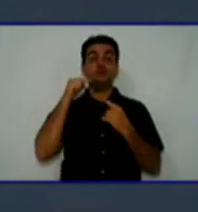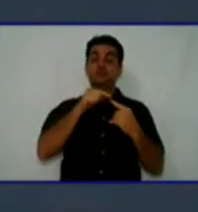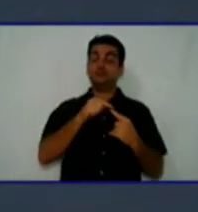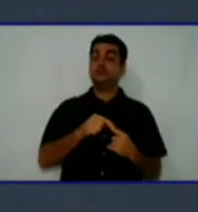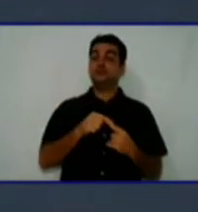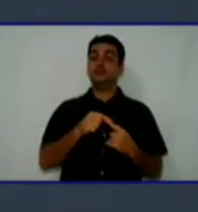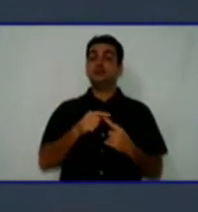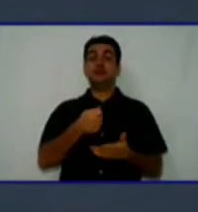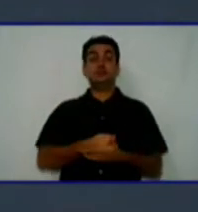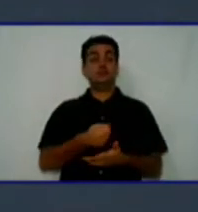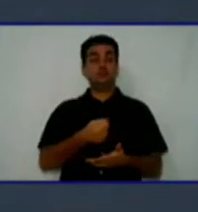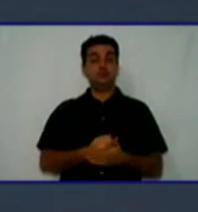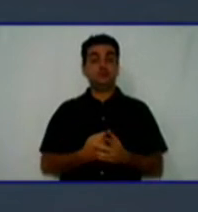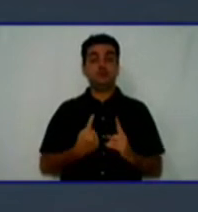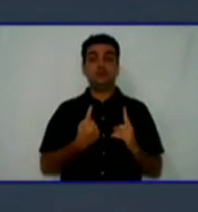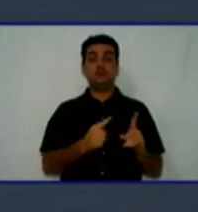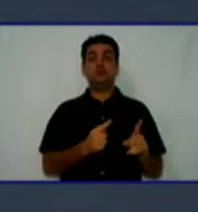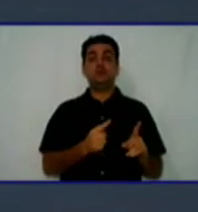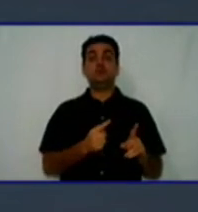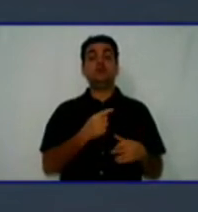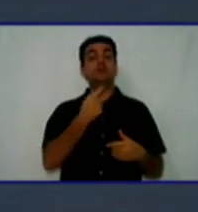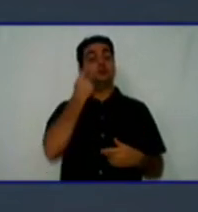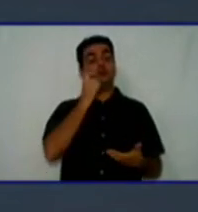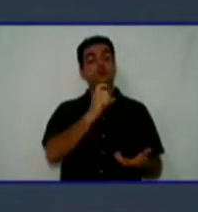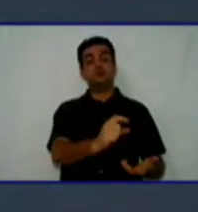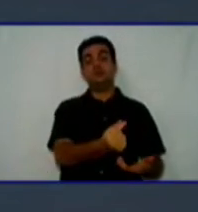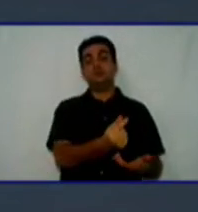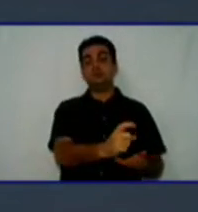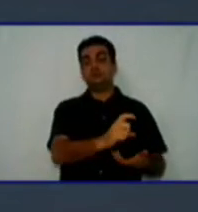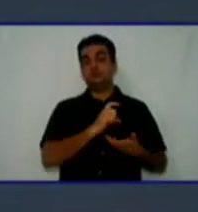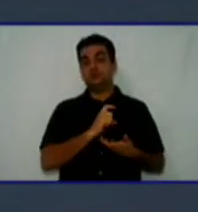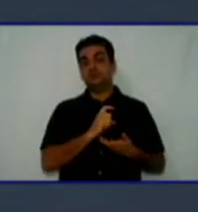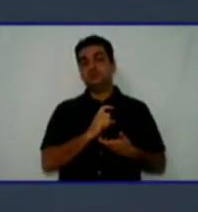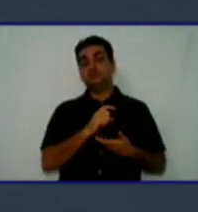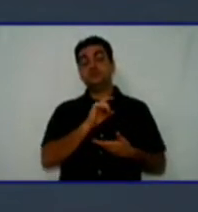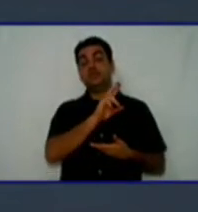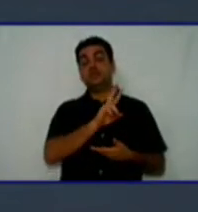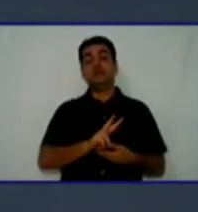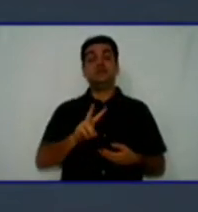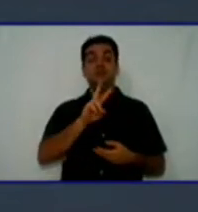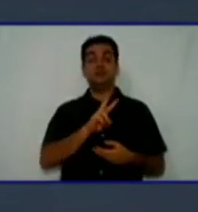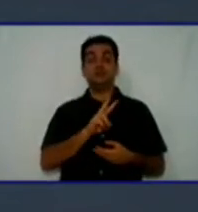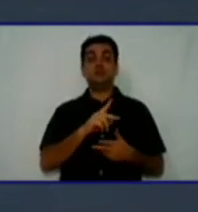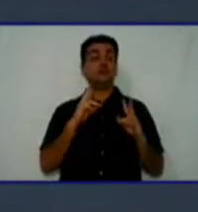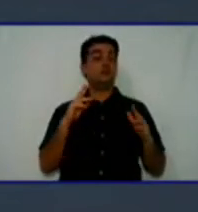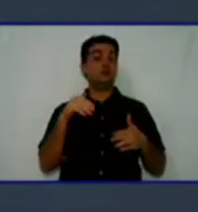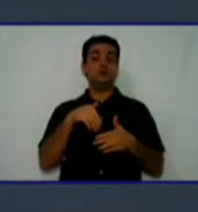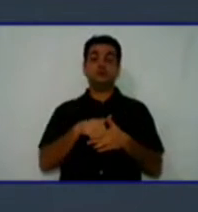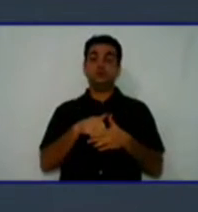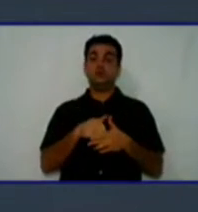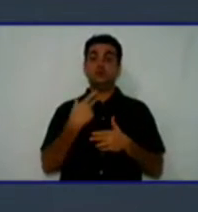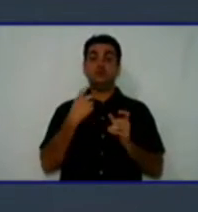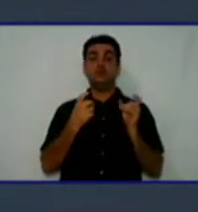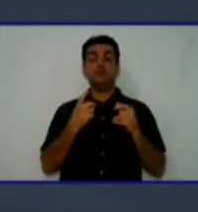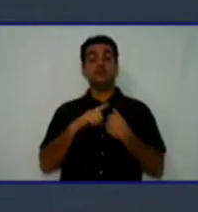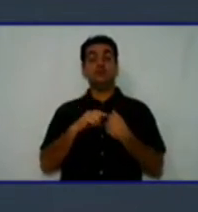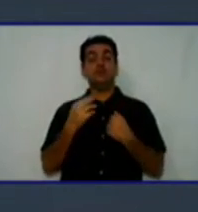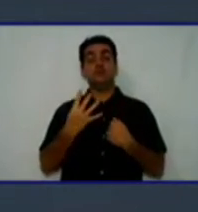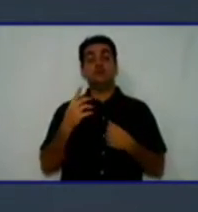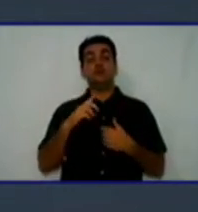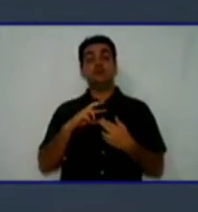aplicação da sanção de restituição dos valores nos termos do parágrafo 4º,